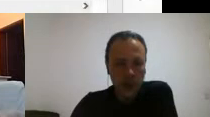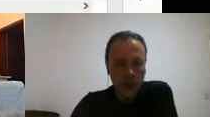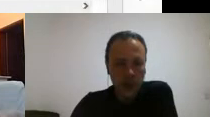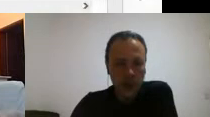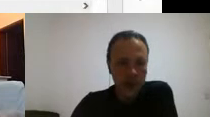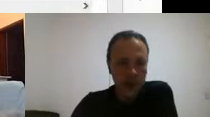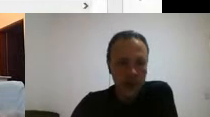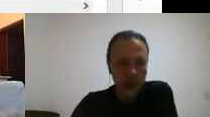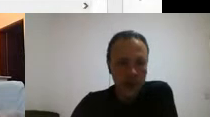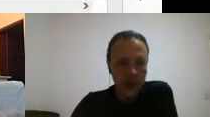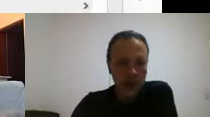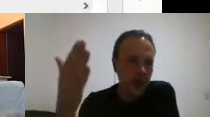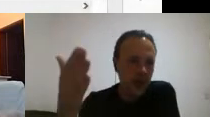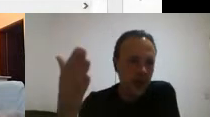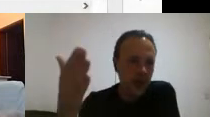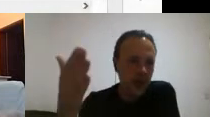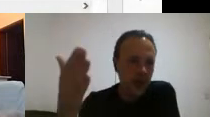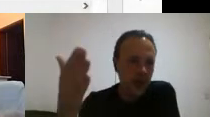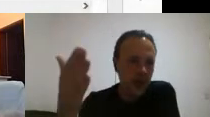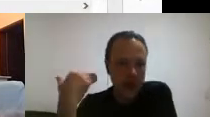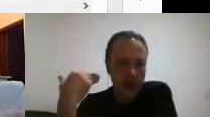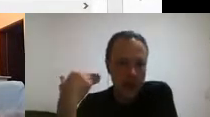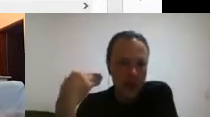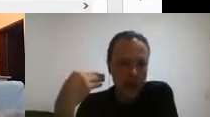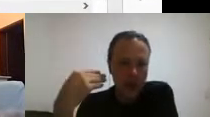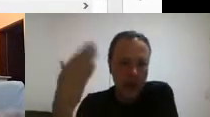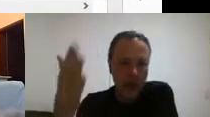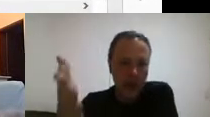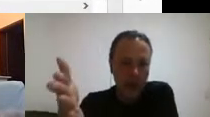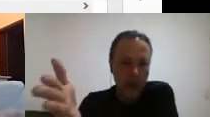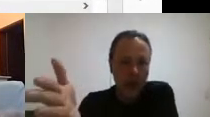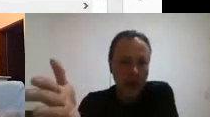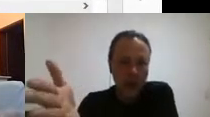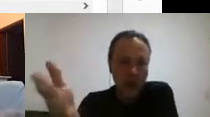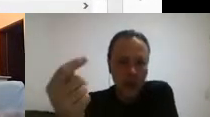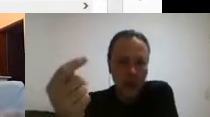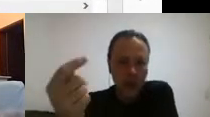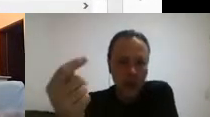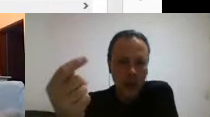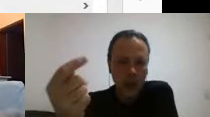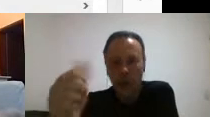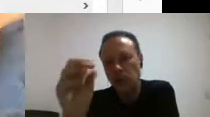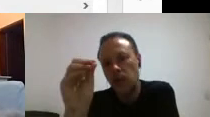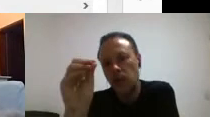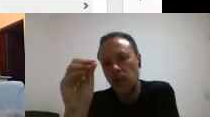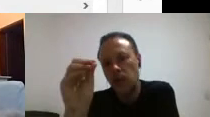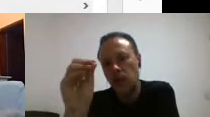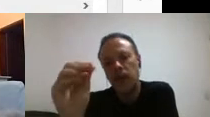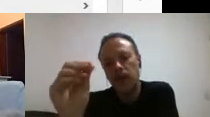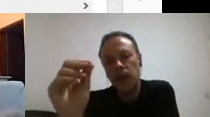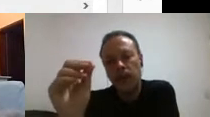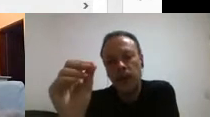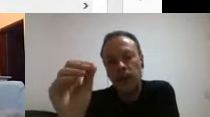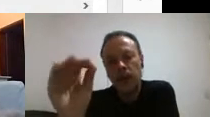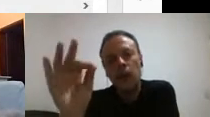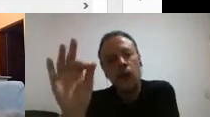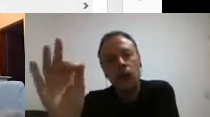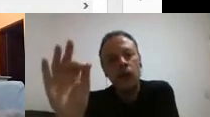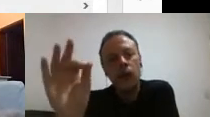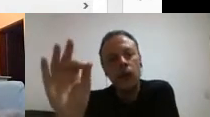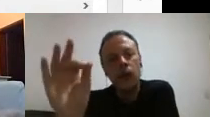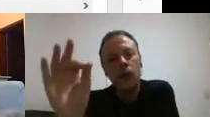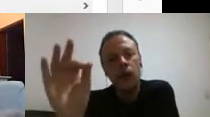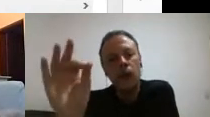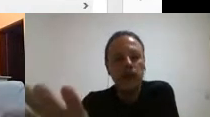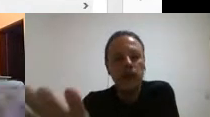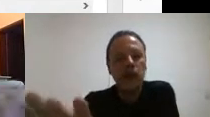Muitos ficaram em dúvida sobre a atividade da aula passada, que eu coloquei em áudio dentro dos slides. No